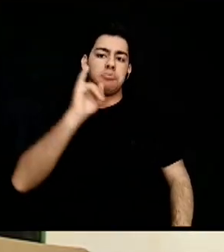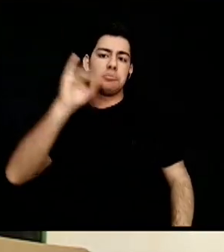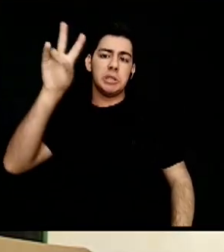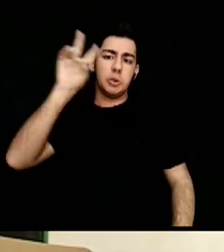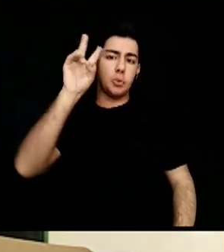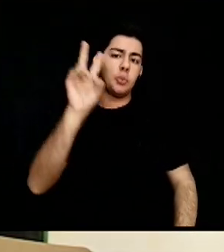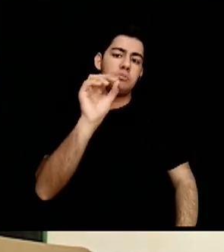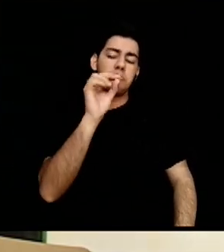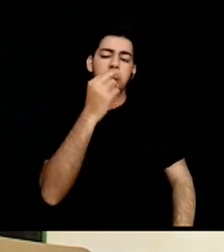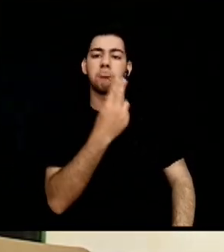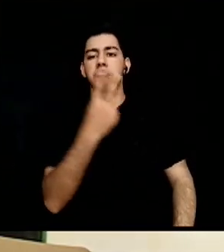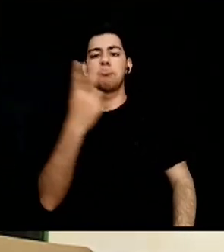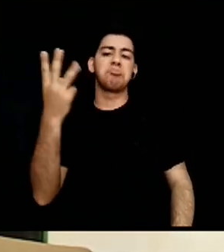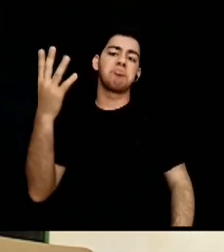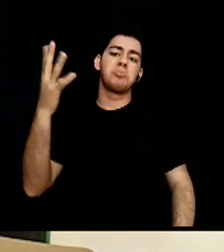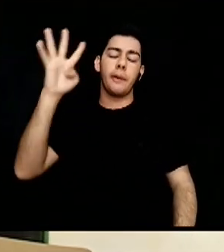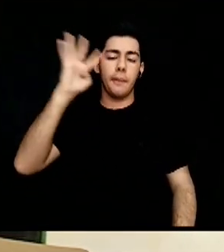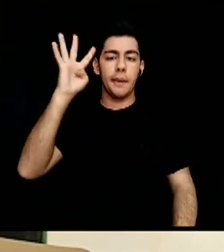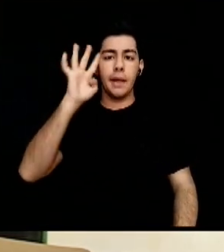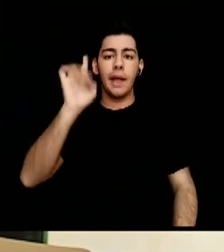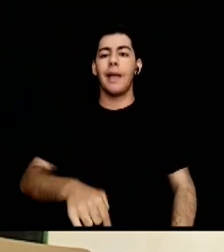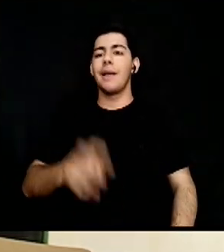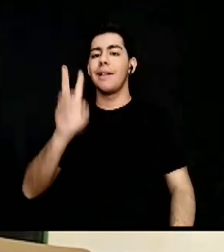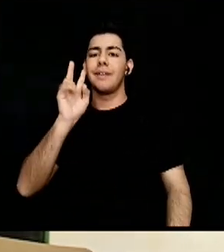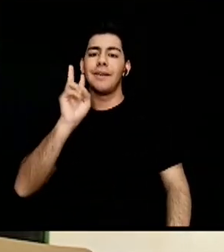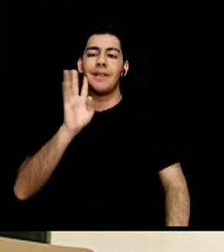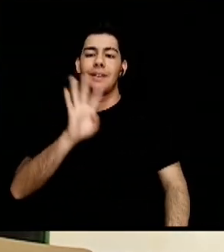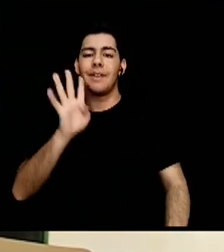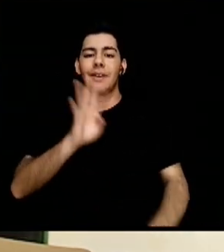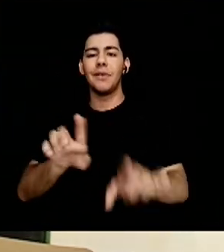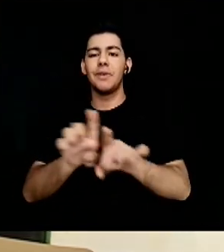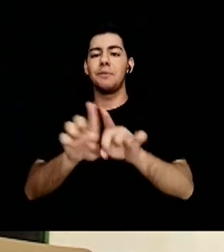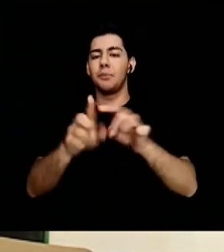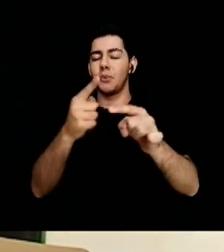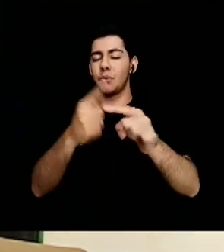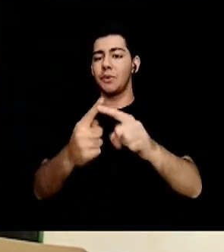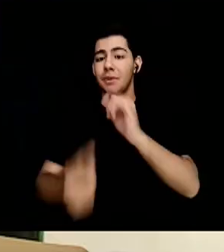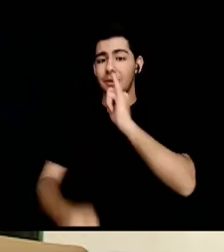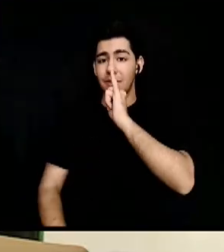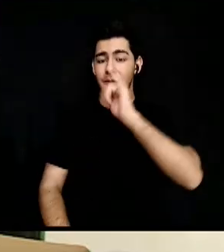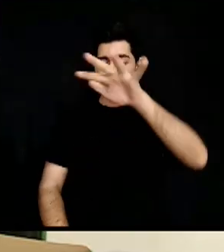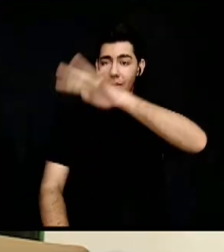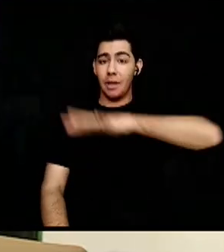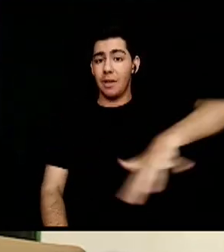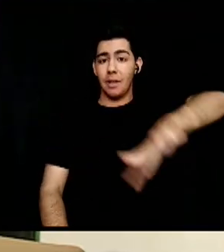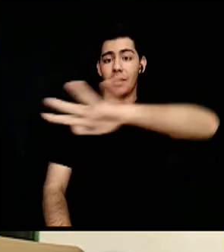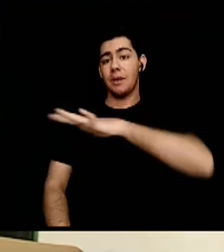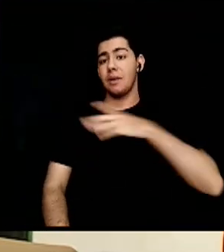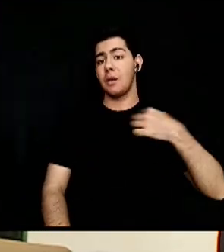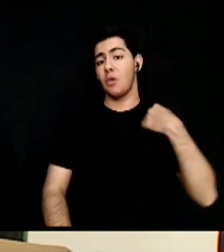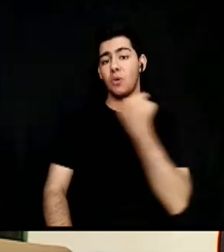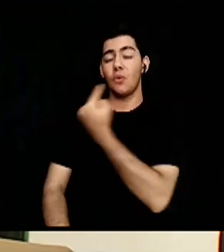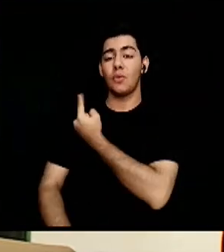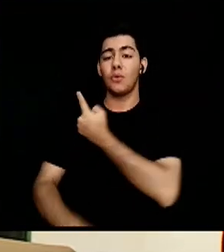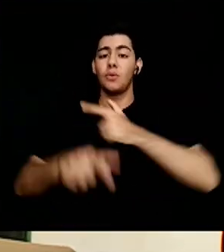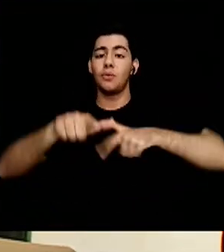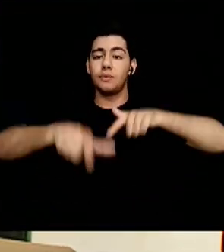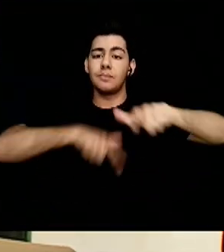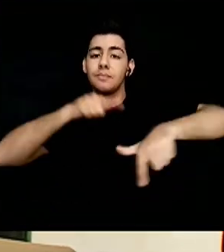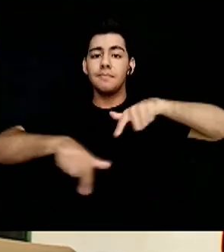É bem interessante porque aqui a gente trabalha num formato